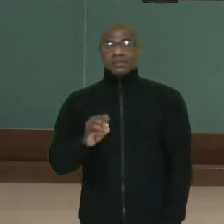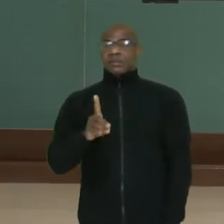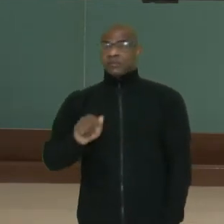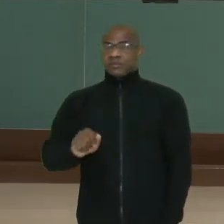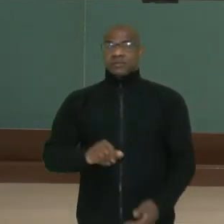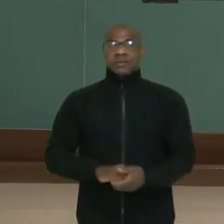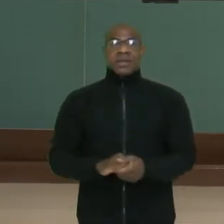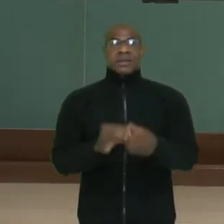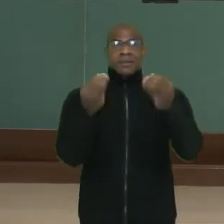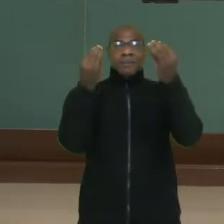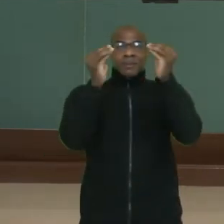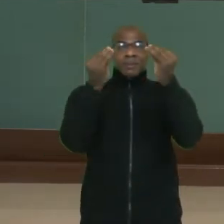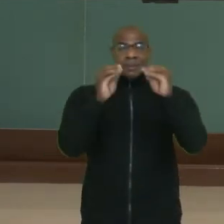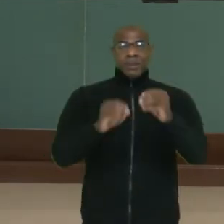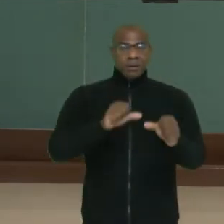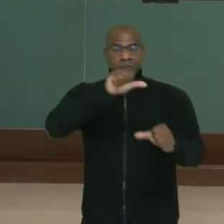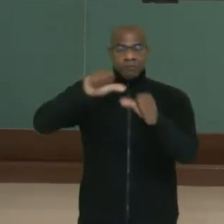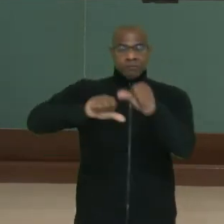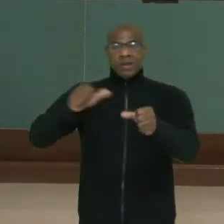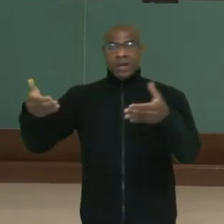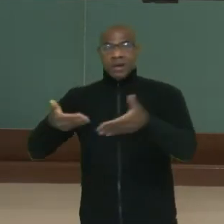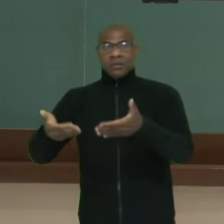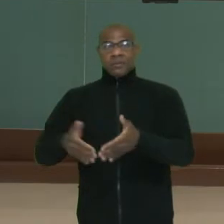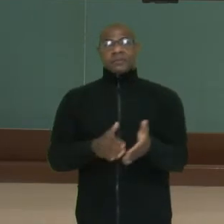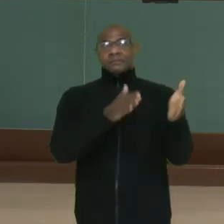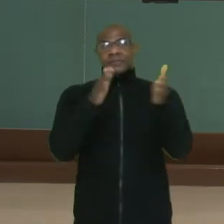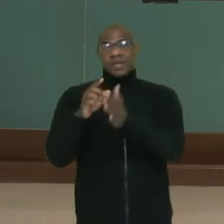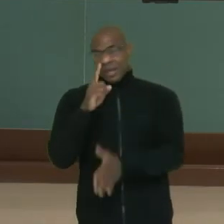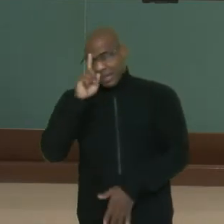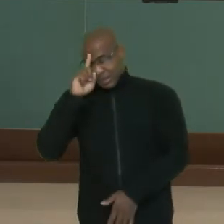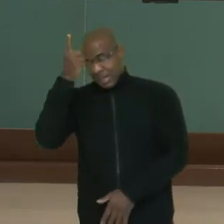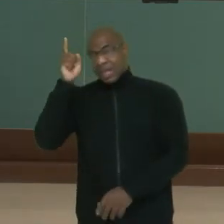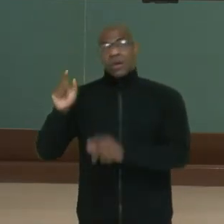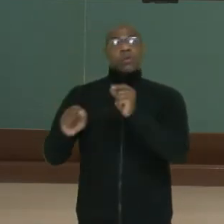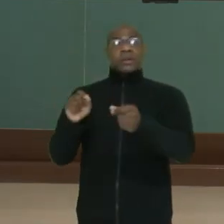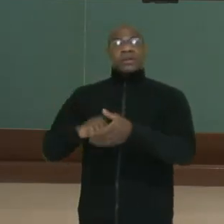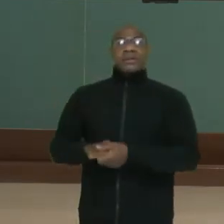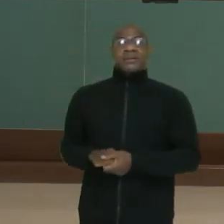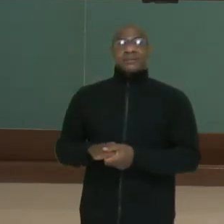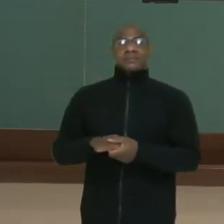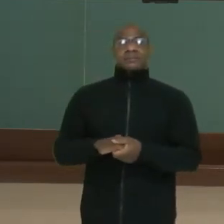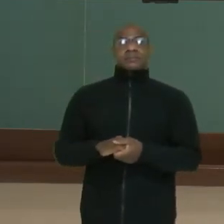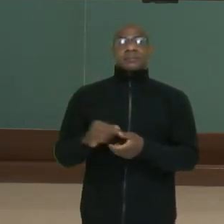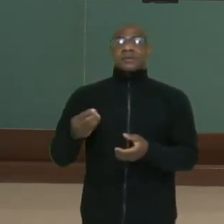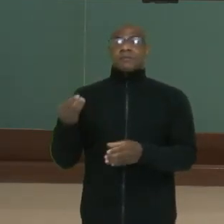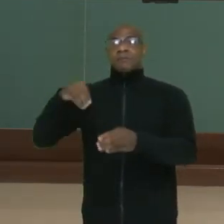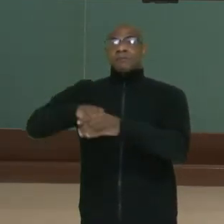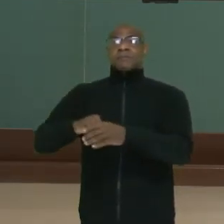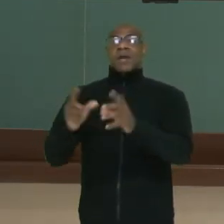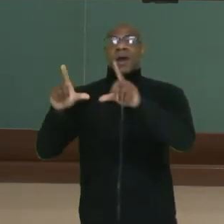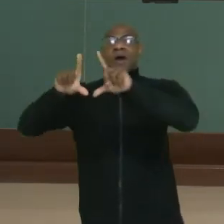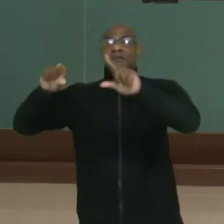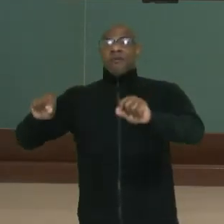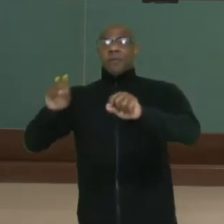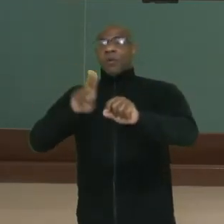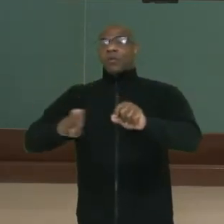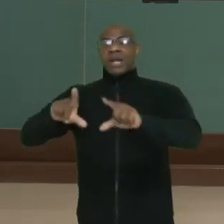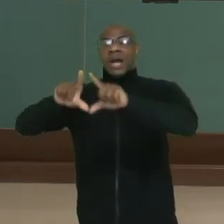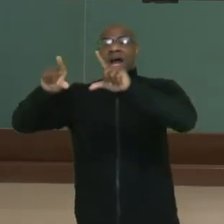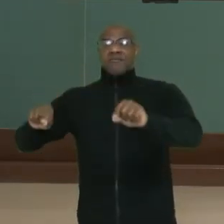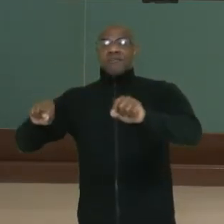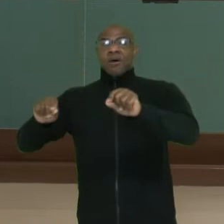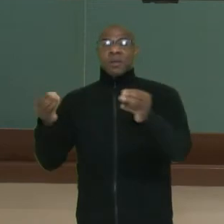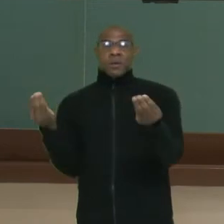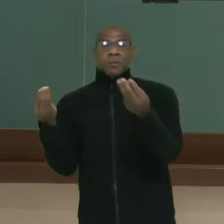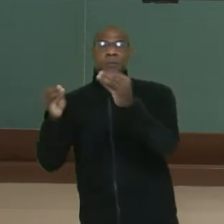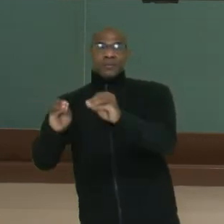nós precisamos transformar. Então, a ideia sempre é, sempre, caso você queira, tá bom? Mas a gente transforma a